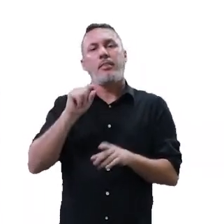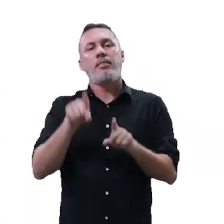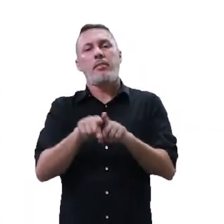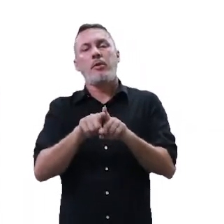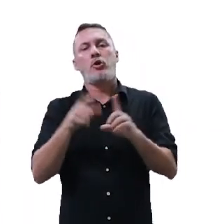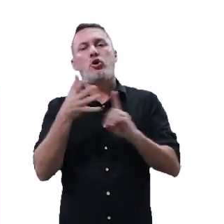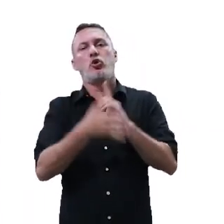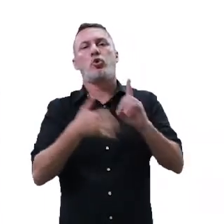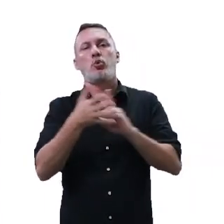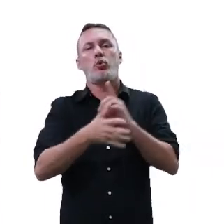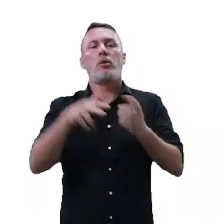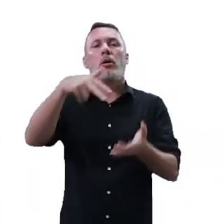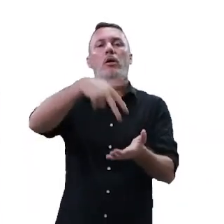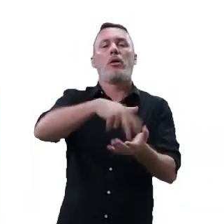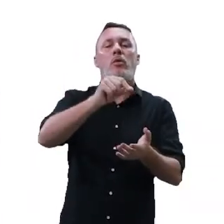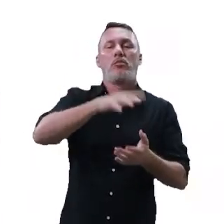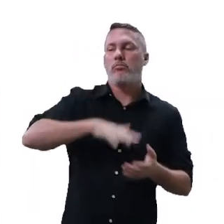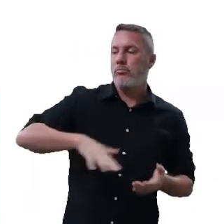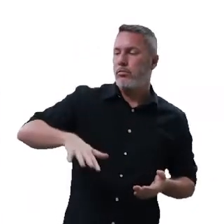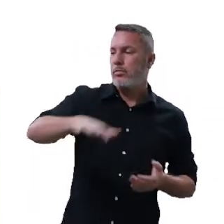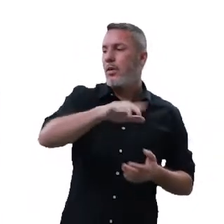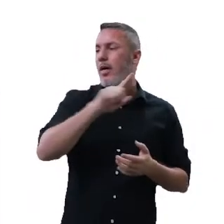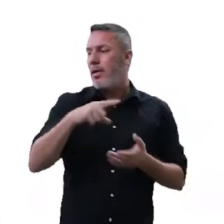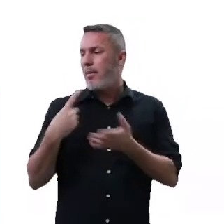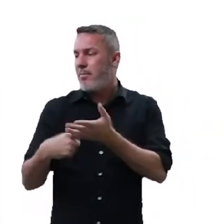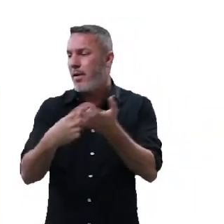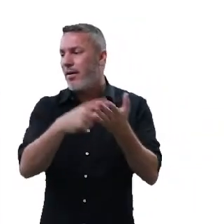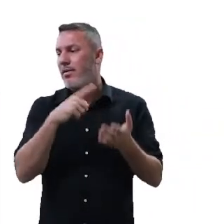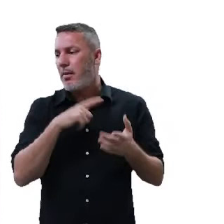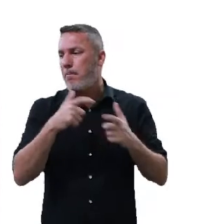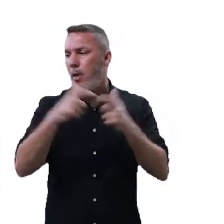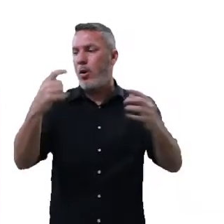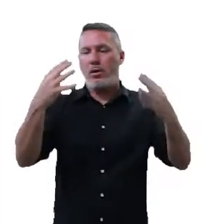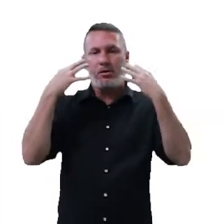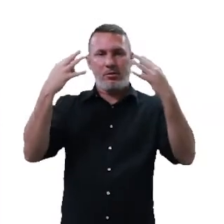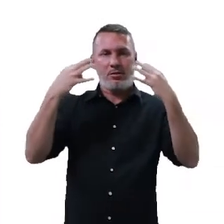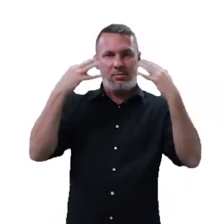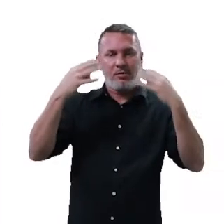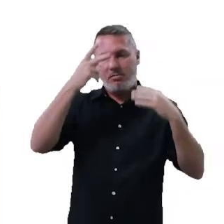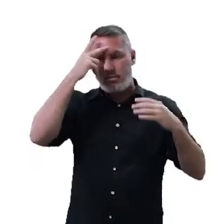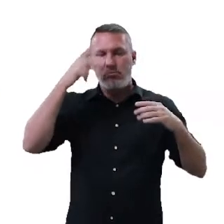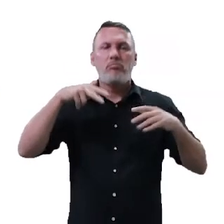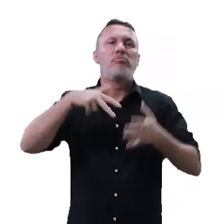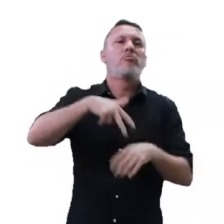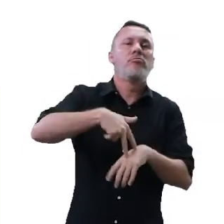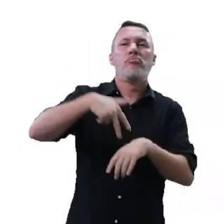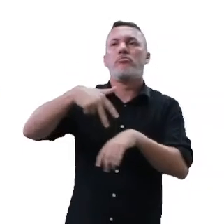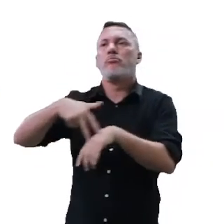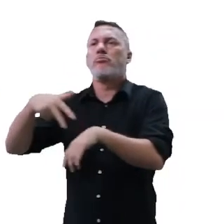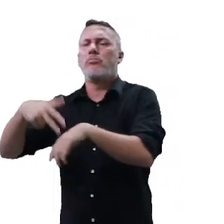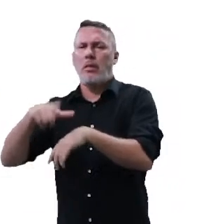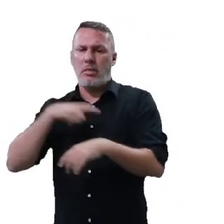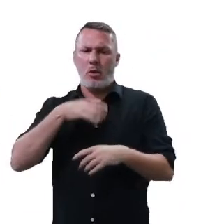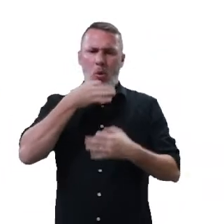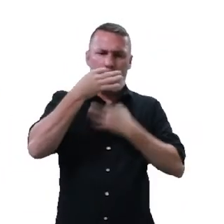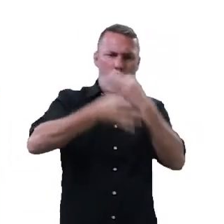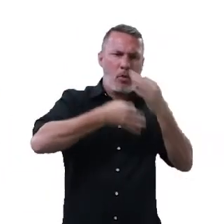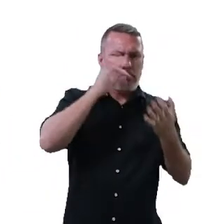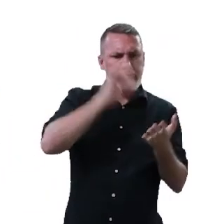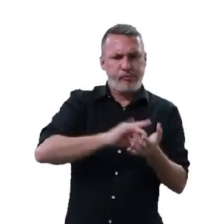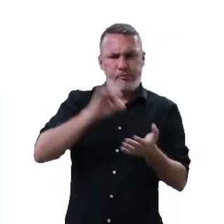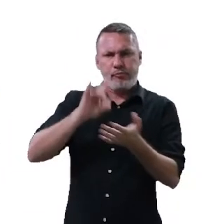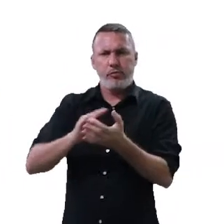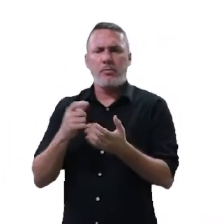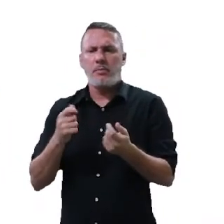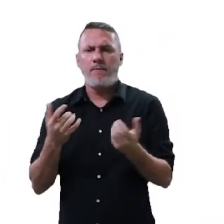da época eram os discursos proferidos na ágora, para obter a aprovação da maioria. Esses pronunciamentos deveriam conter